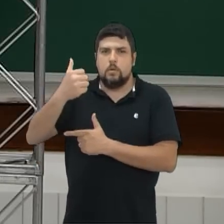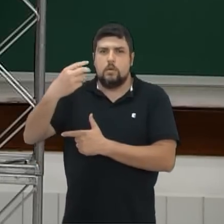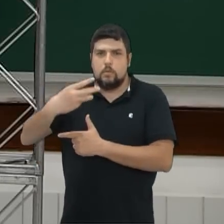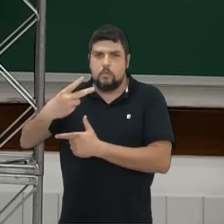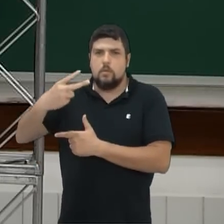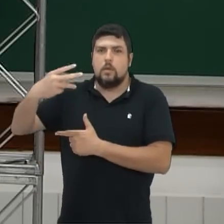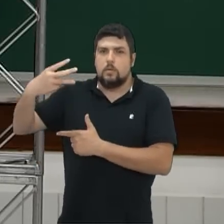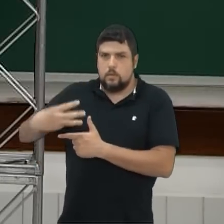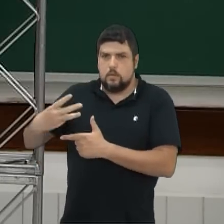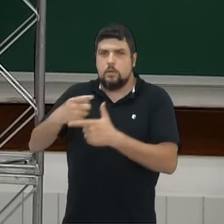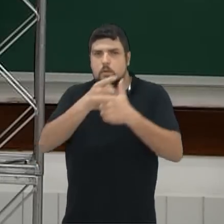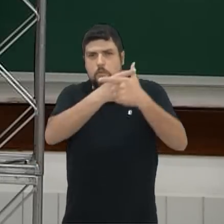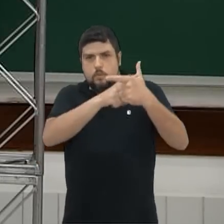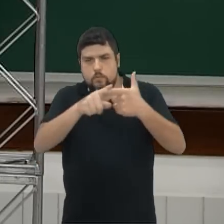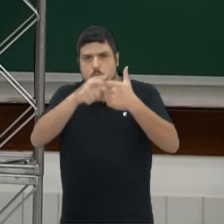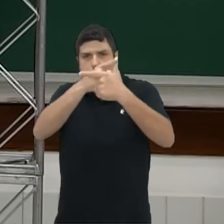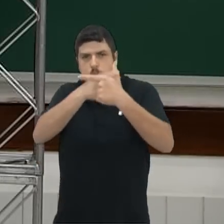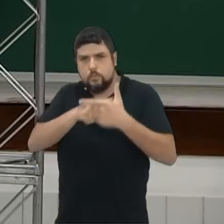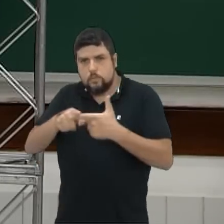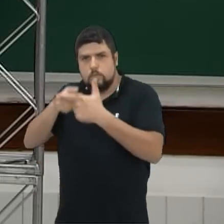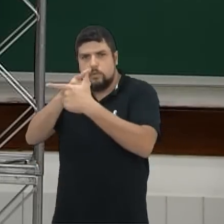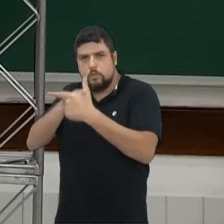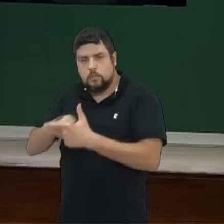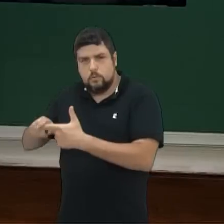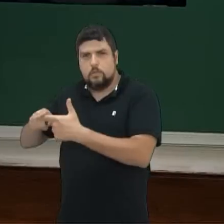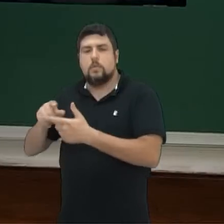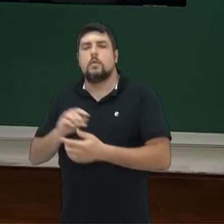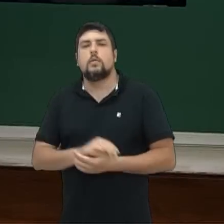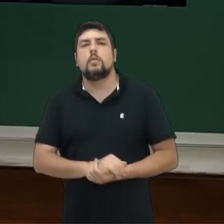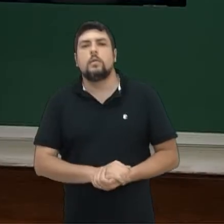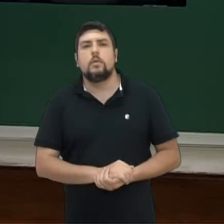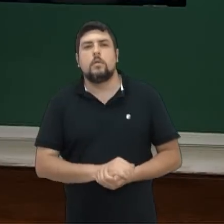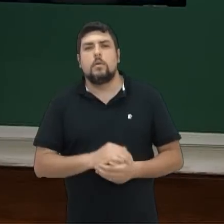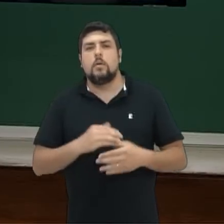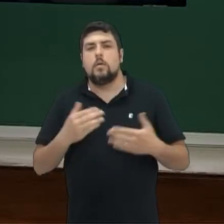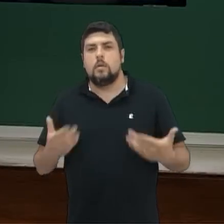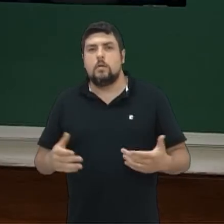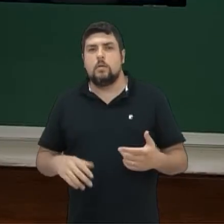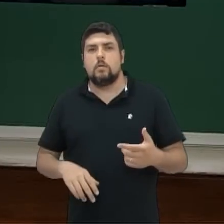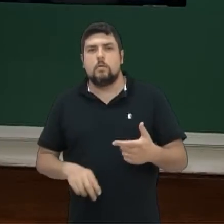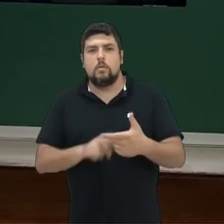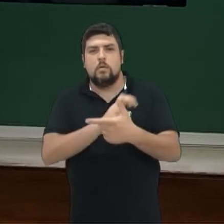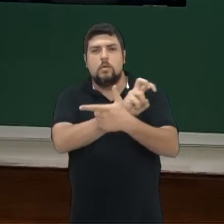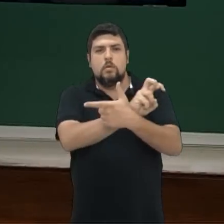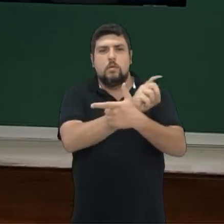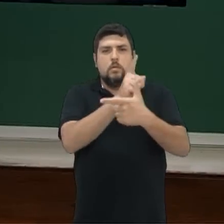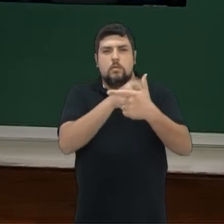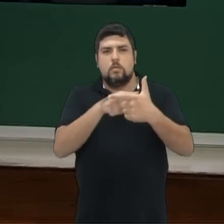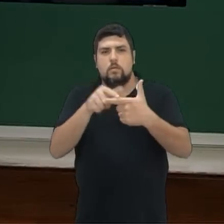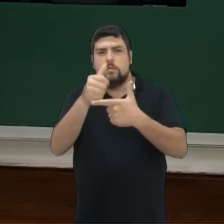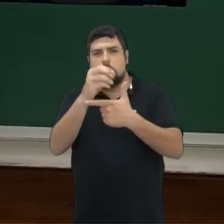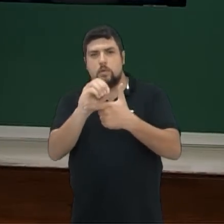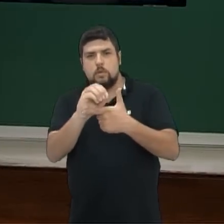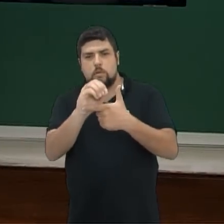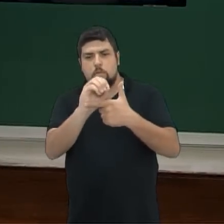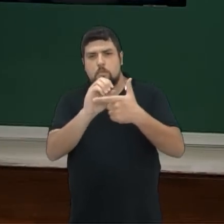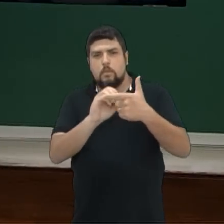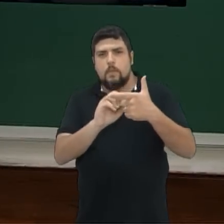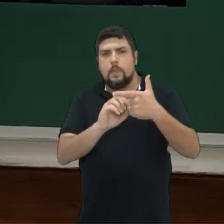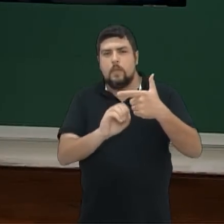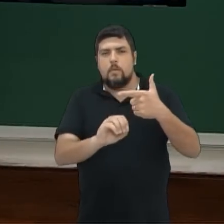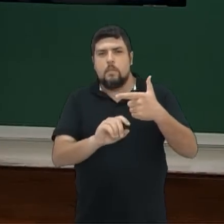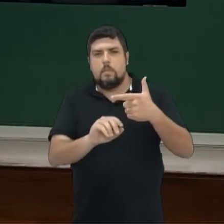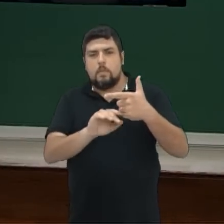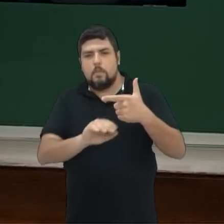vezes. Então, dividindo 5 divididos por 10, divididos por 10, divididos por 10, a